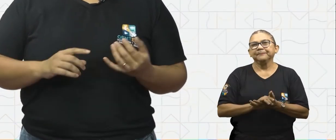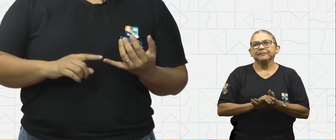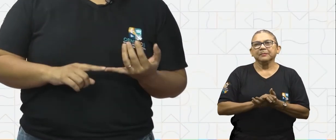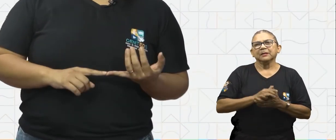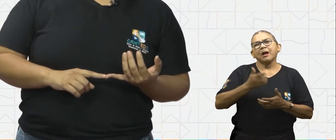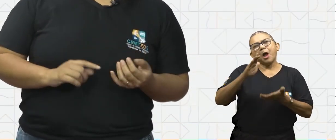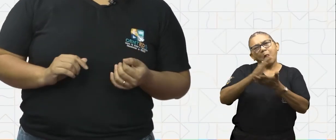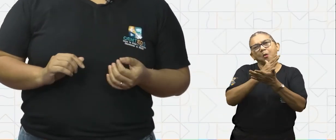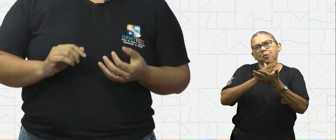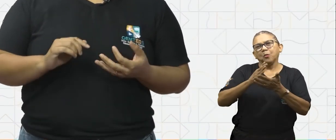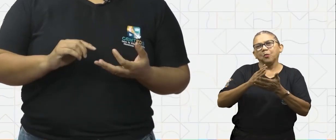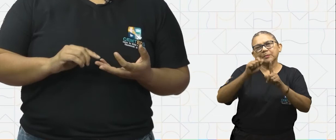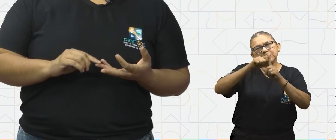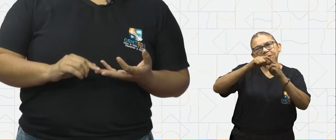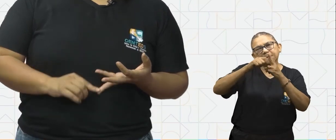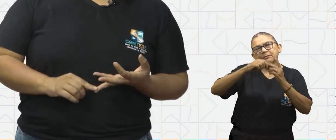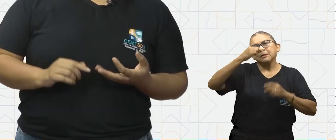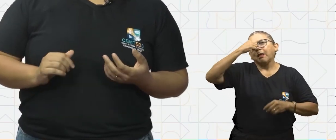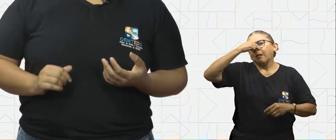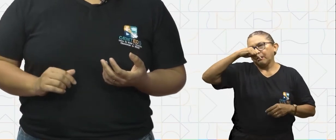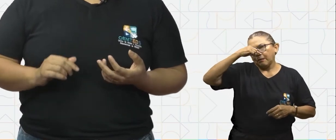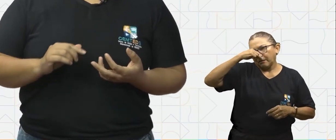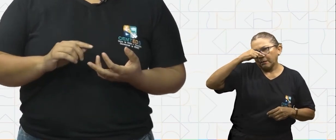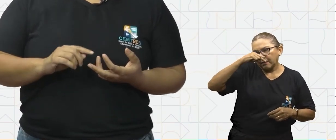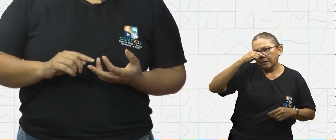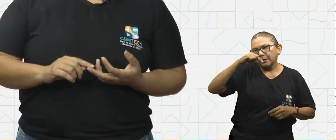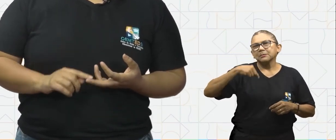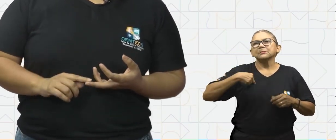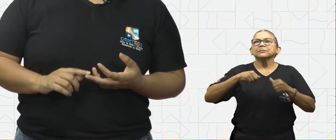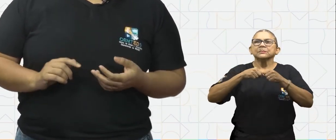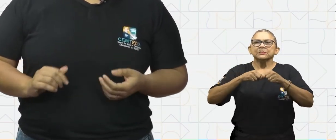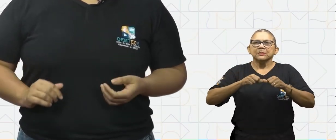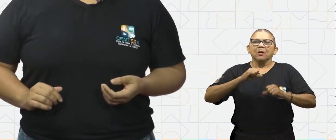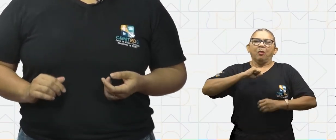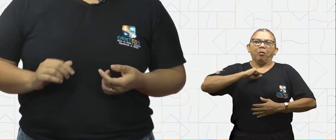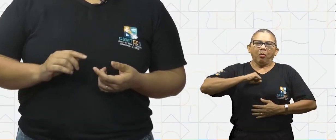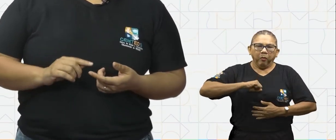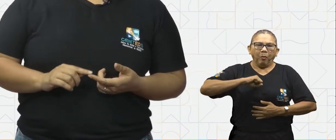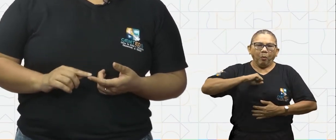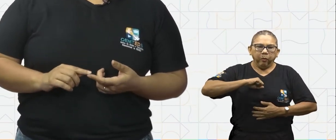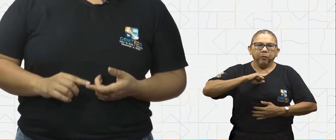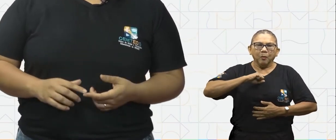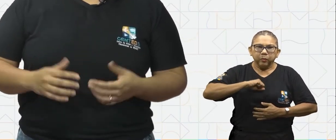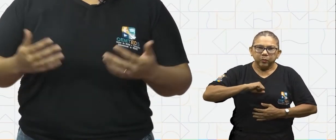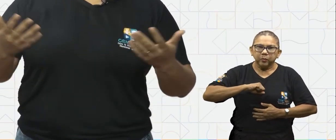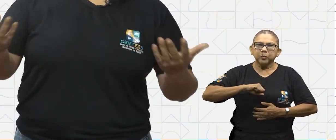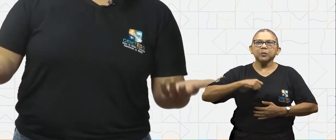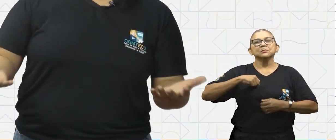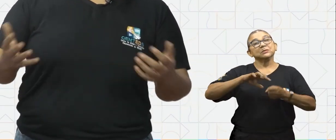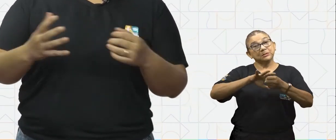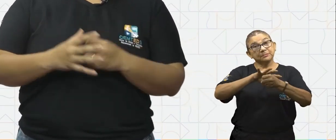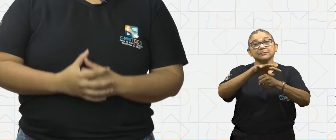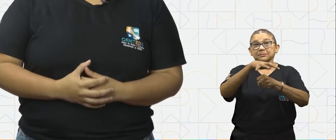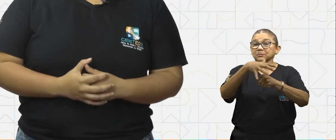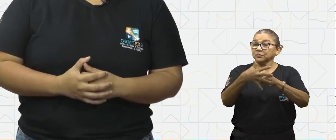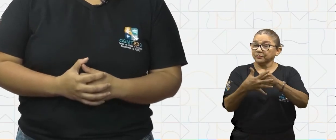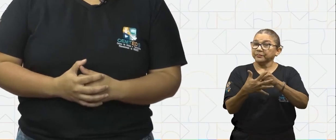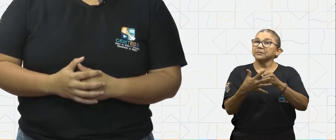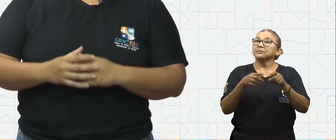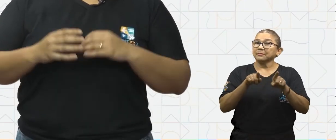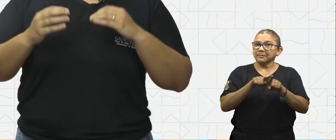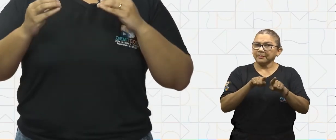são gripe, faringite, pneumonia, bronquite aguda e